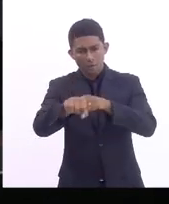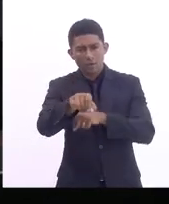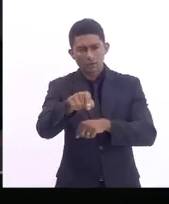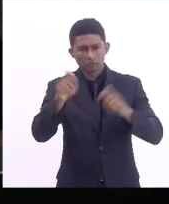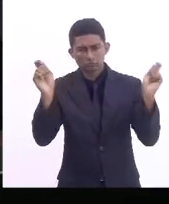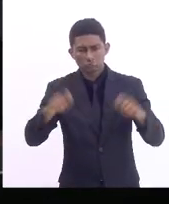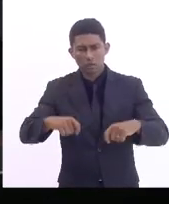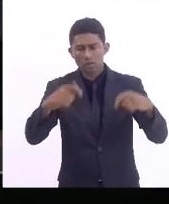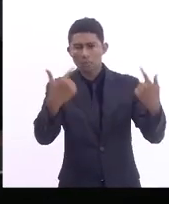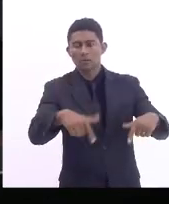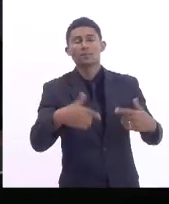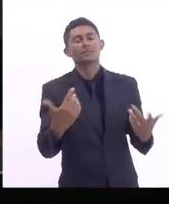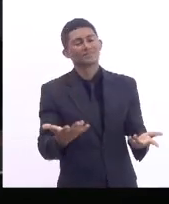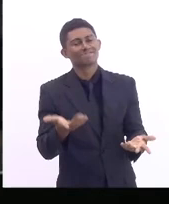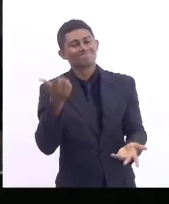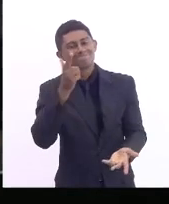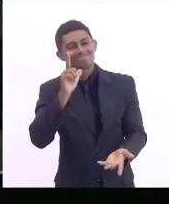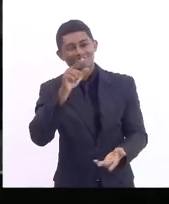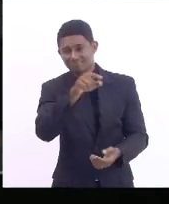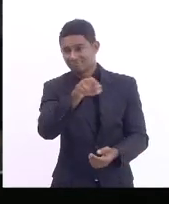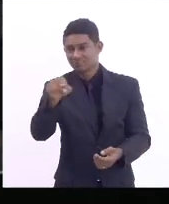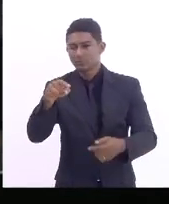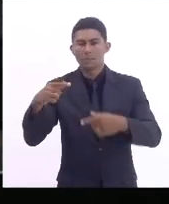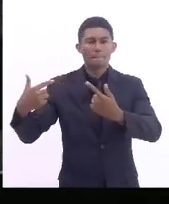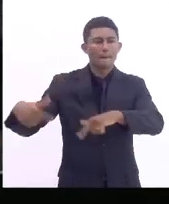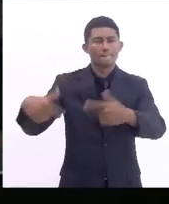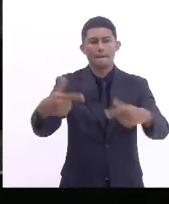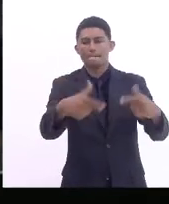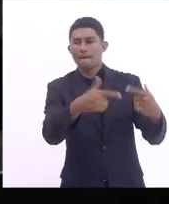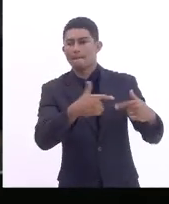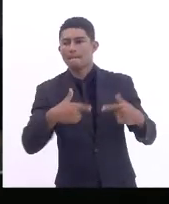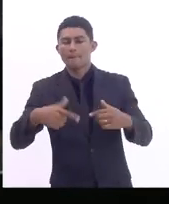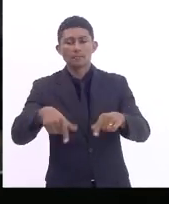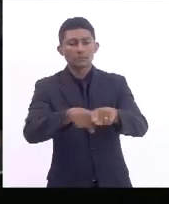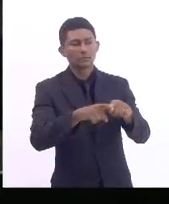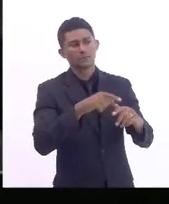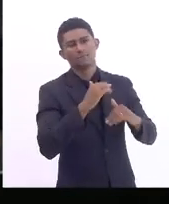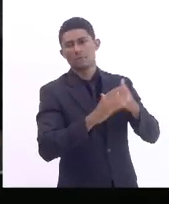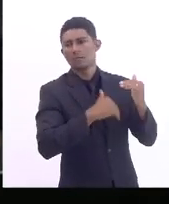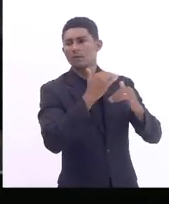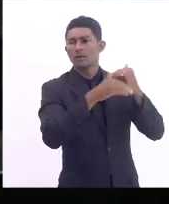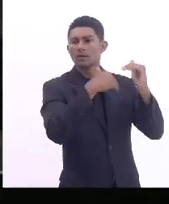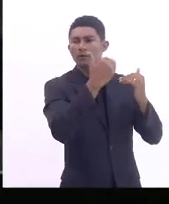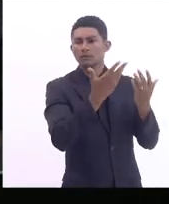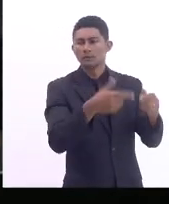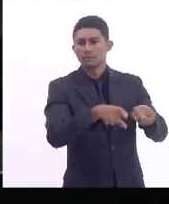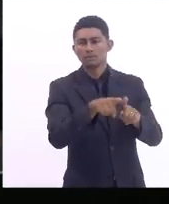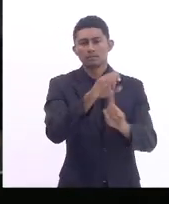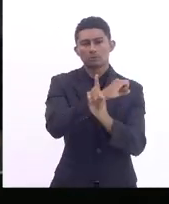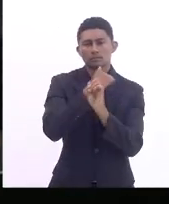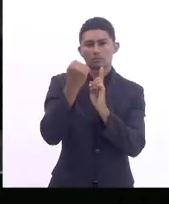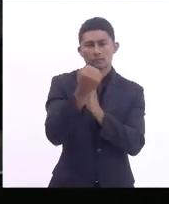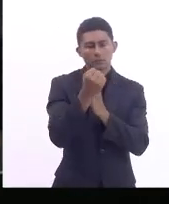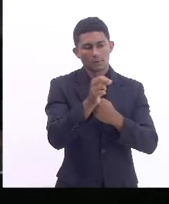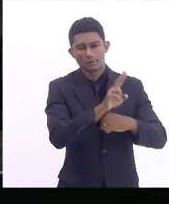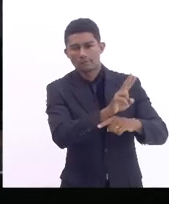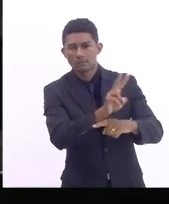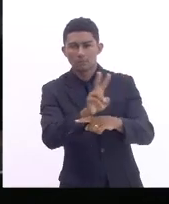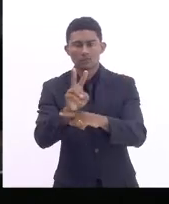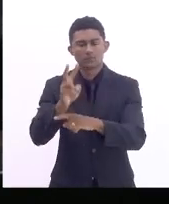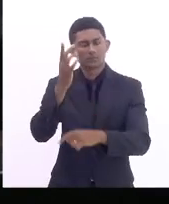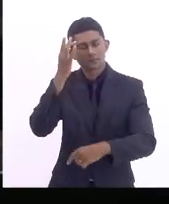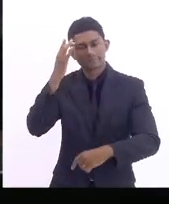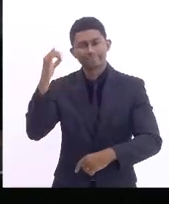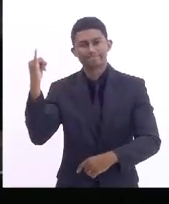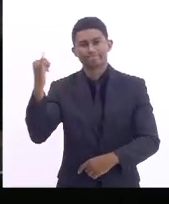garantido a empregabilidade a gente está garantindo o desenvolvimento e a gente tá garantido a proteção da sociedade Eu acho que isso é o mais importante